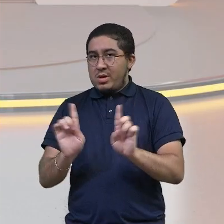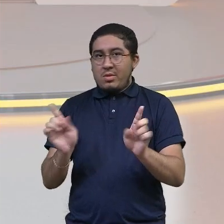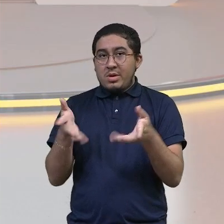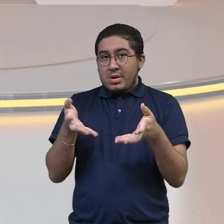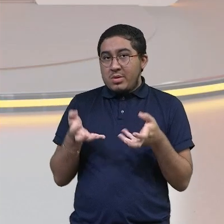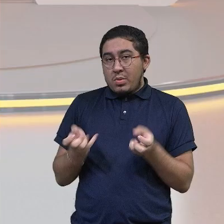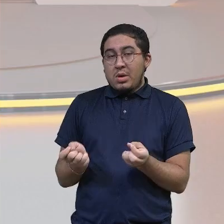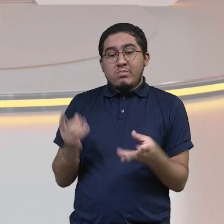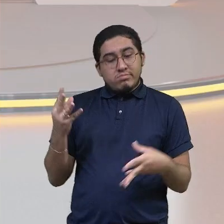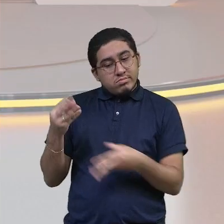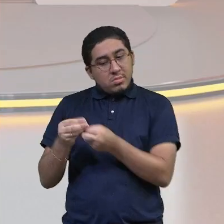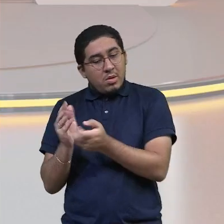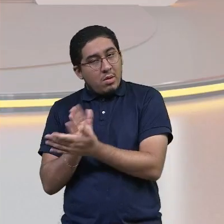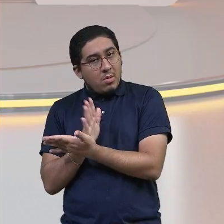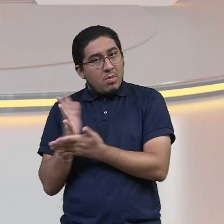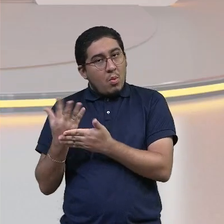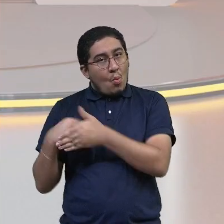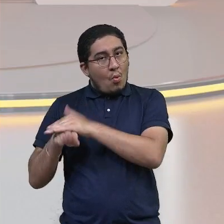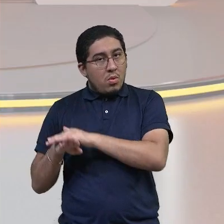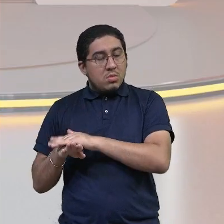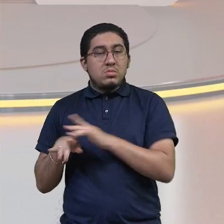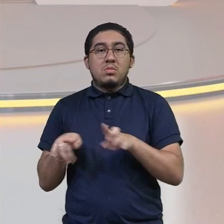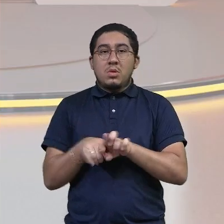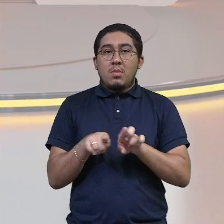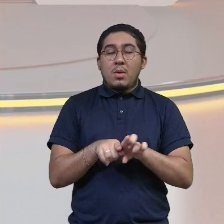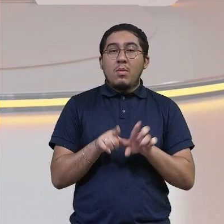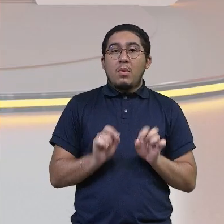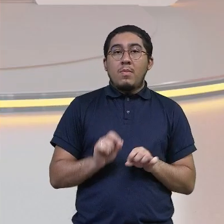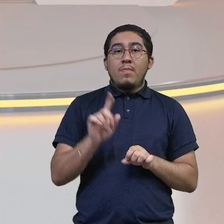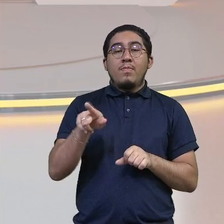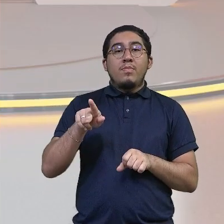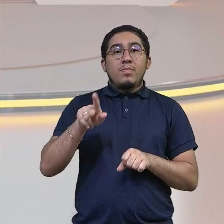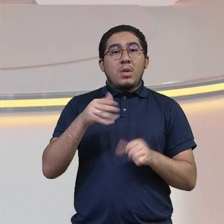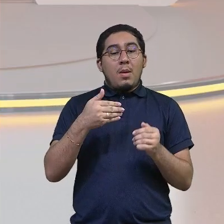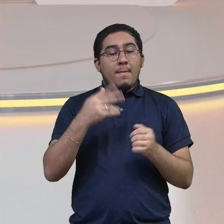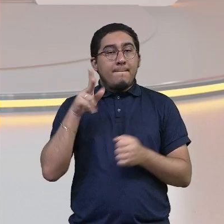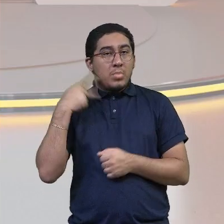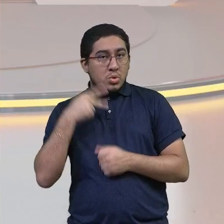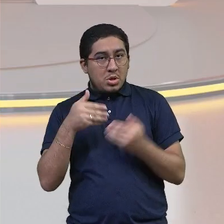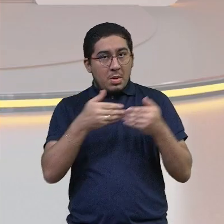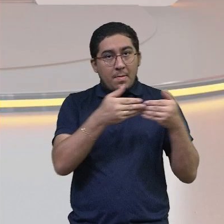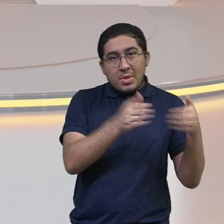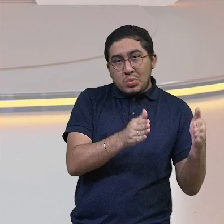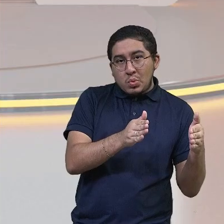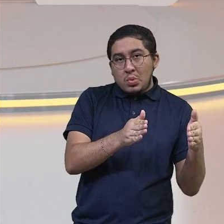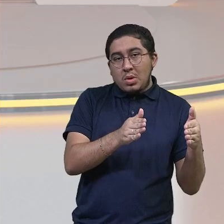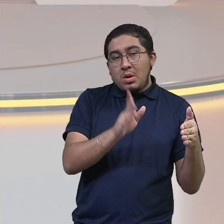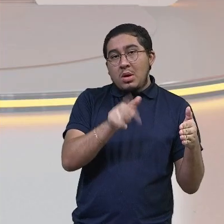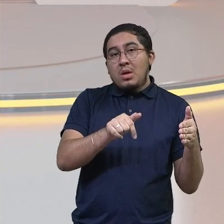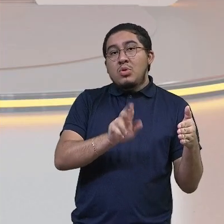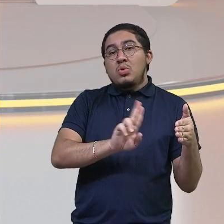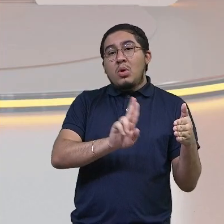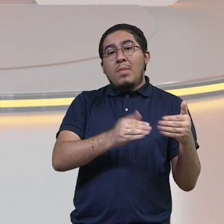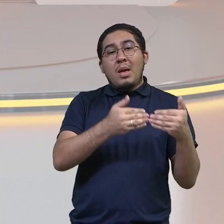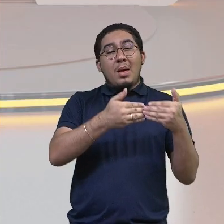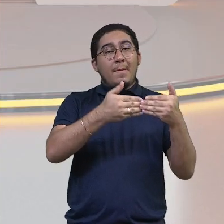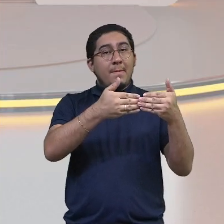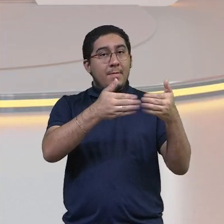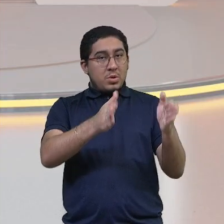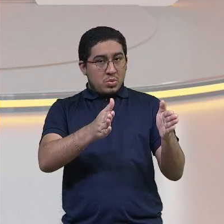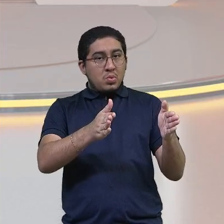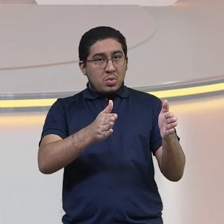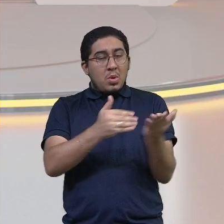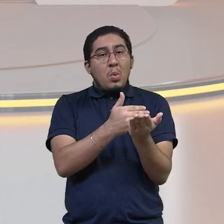no Brasil, o processo de abertura política, conhecido como abertura, começou sobre os